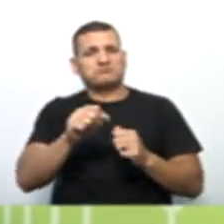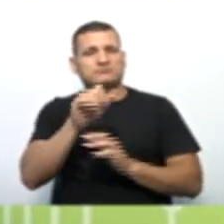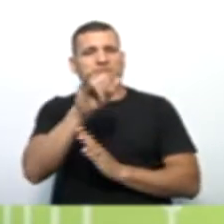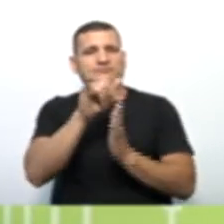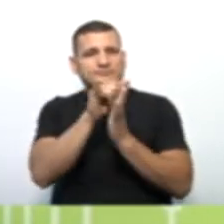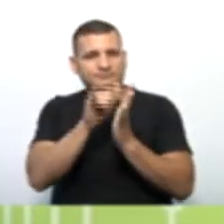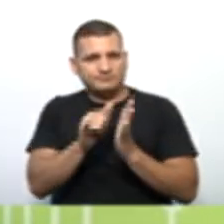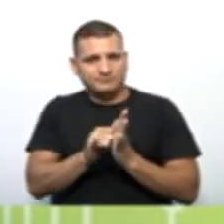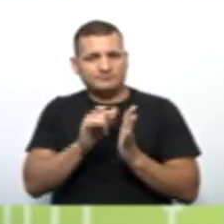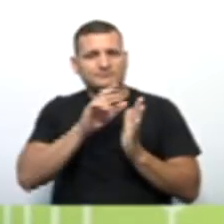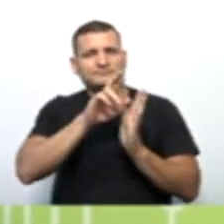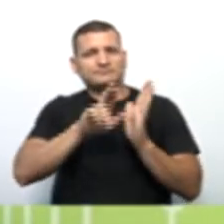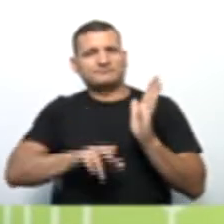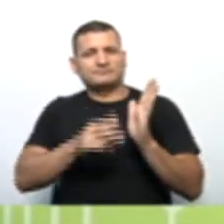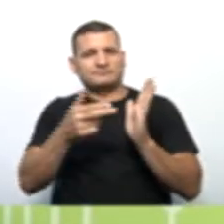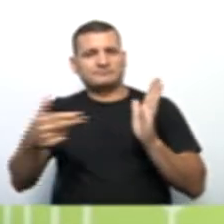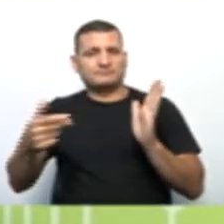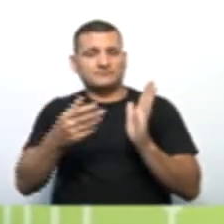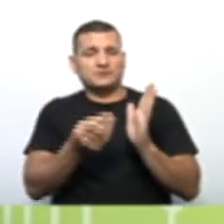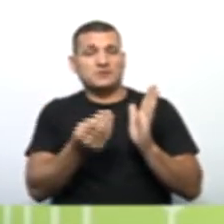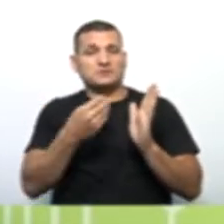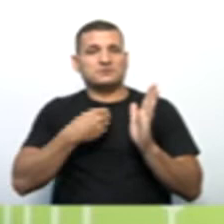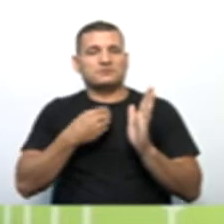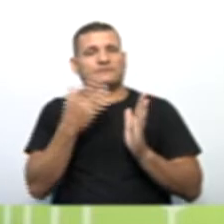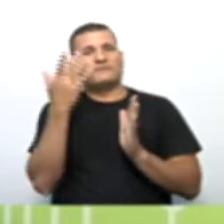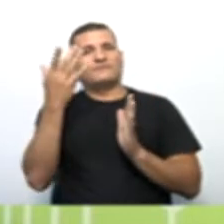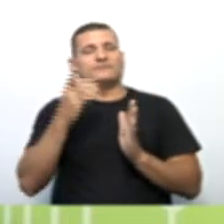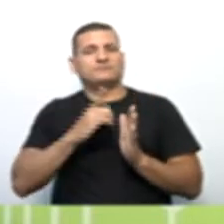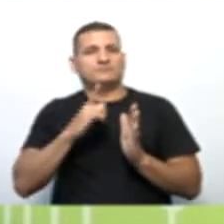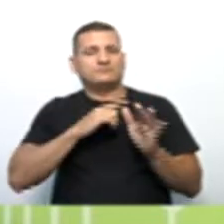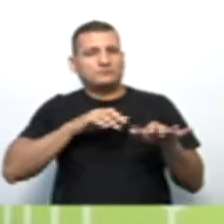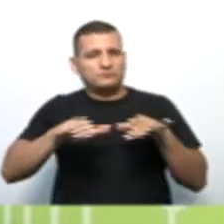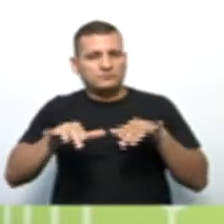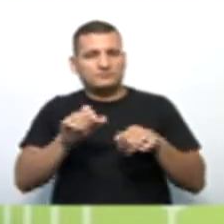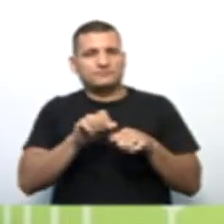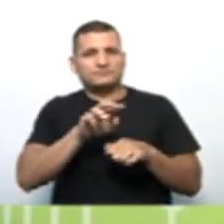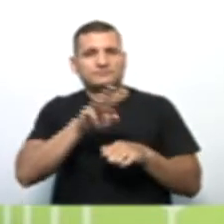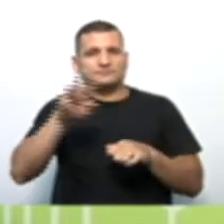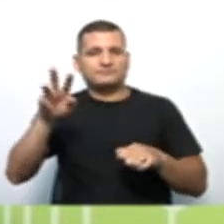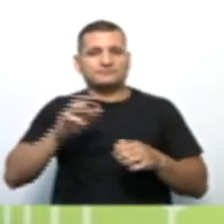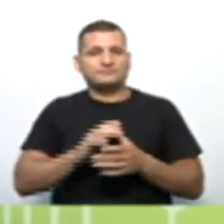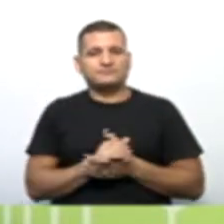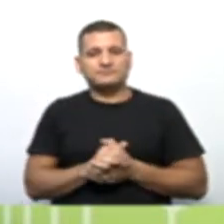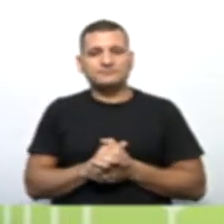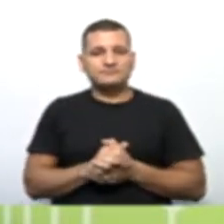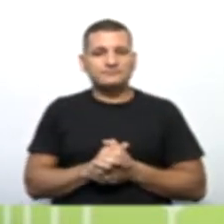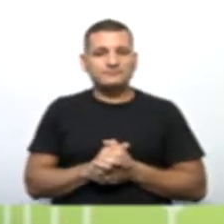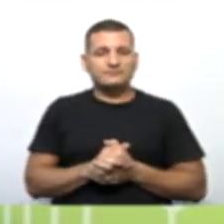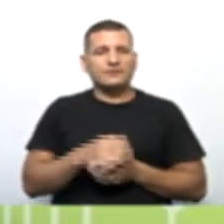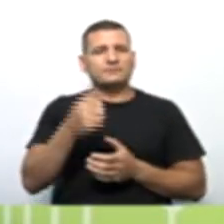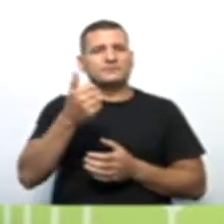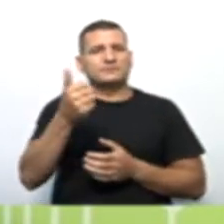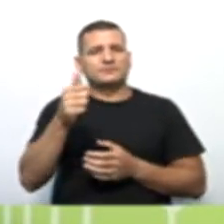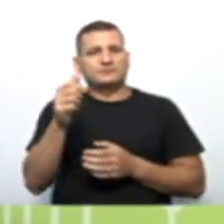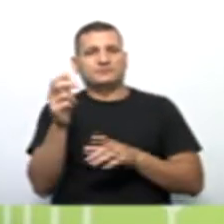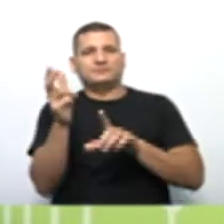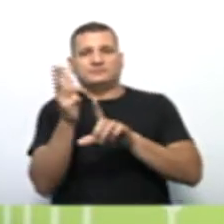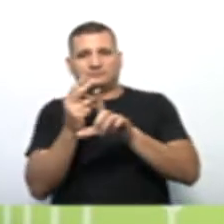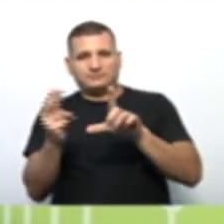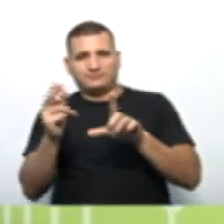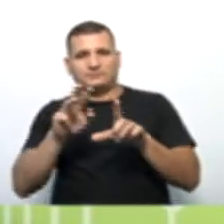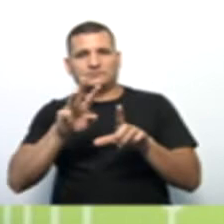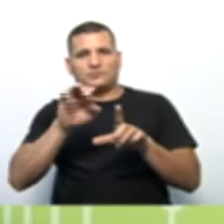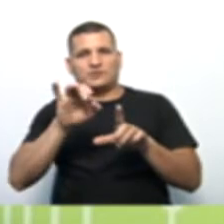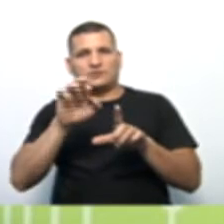tem várias coisas que facilita nossa vida na hora de construir um site ta primeiro aquele que mostrou o senador e ferro que tinha vindo a montar o